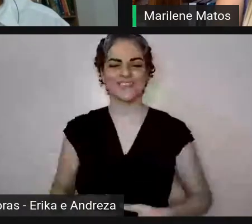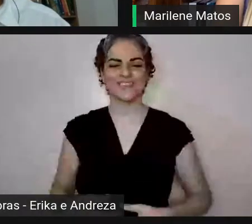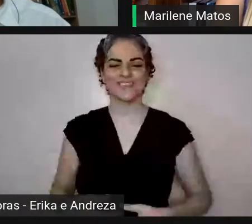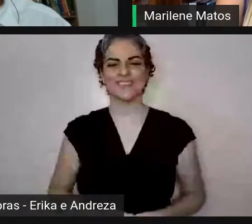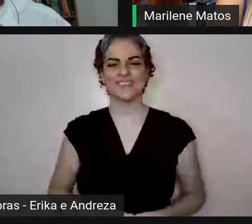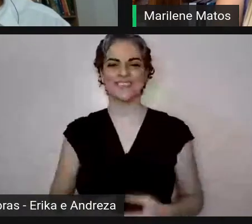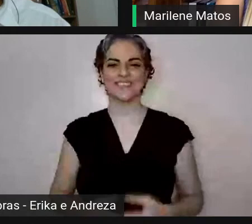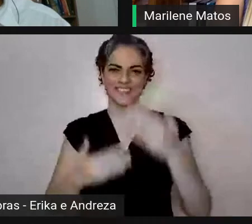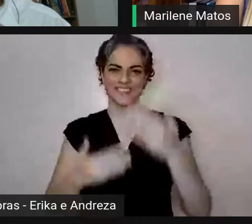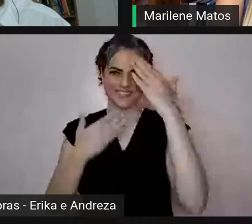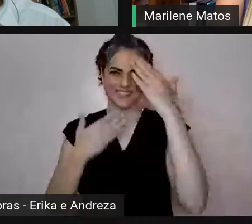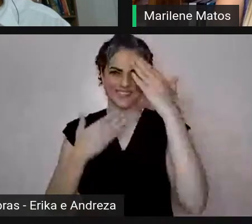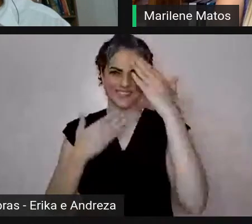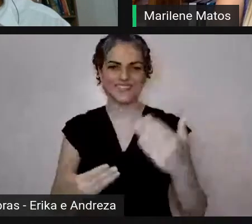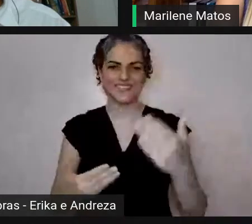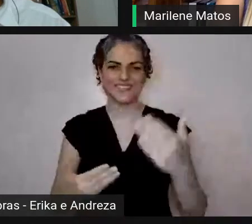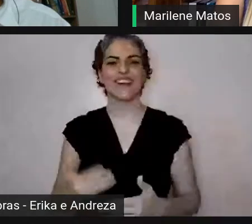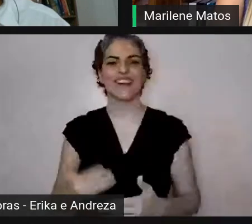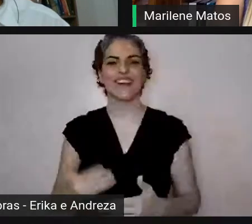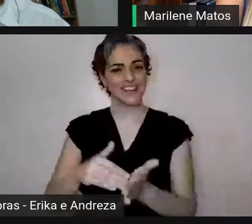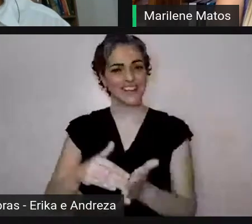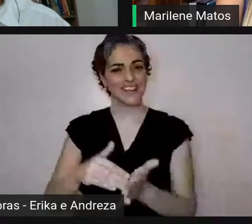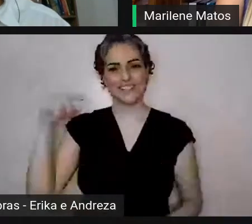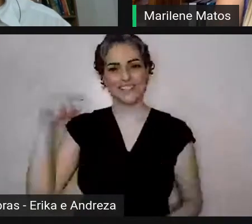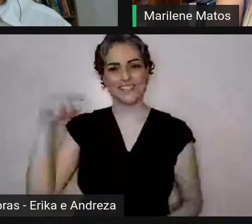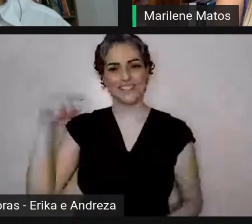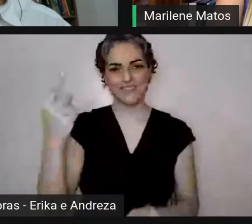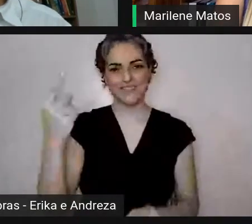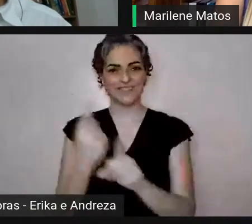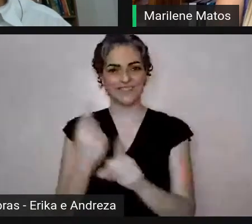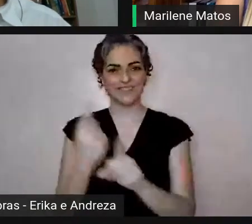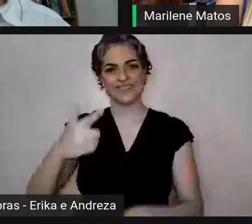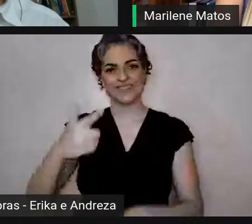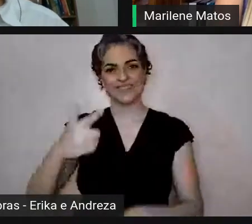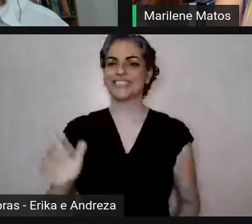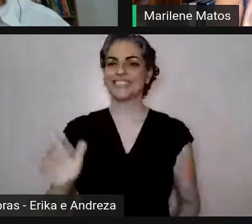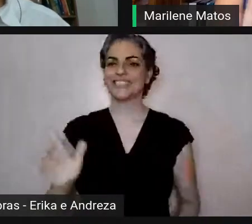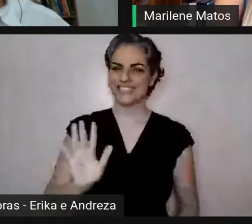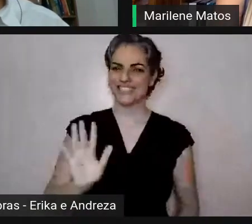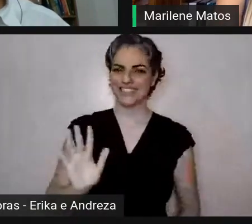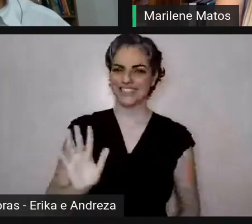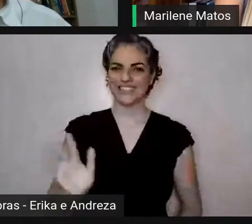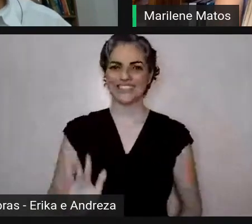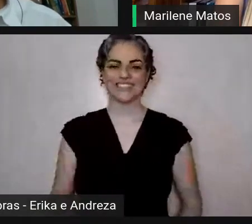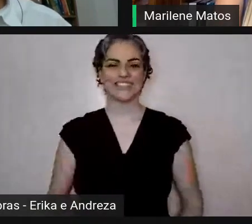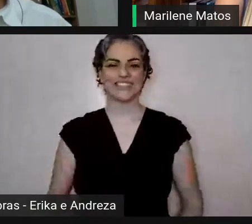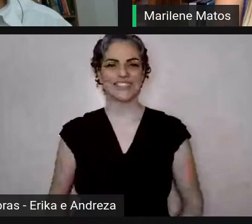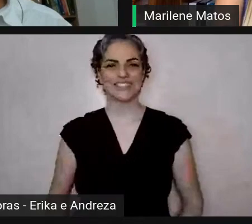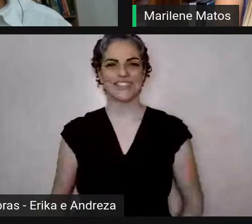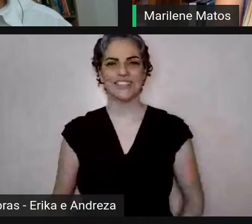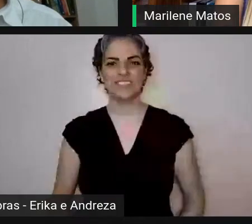deputado. Muito obrigada e até a próxima. Até a próxima. Tchau, gente. Tchau.